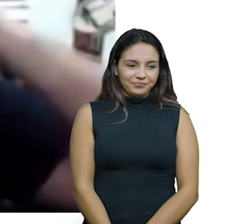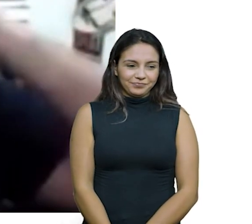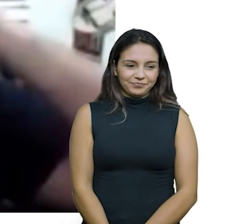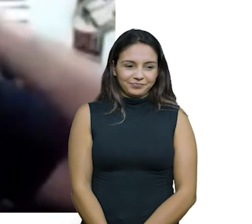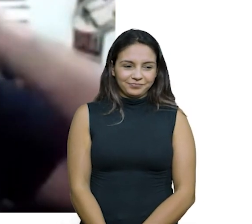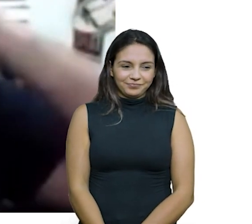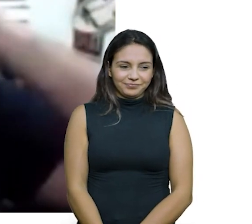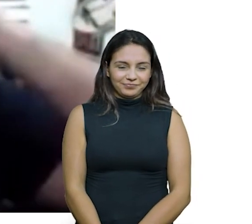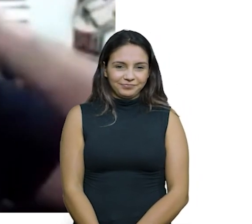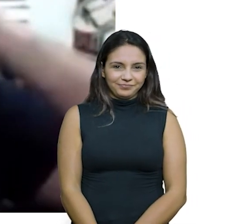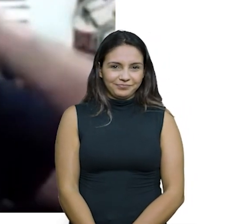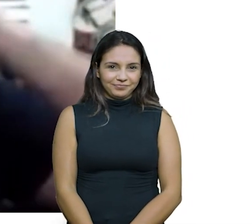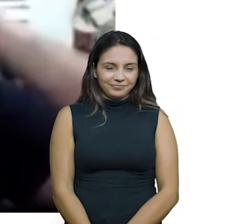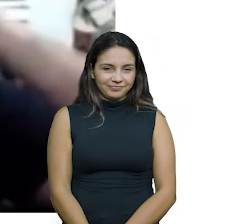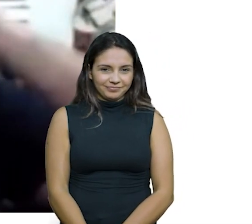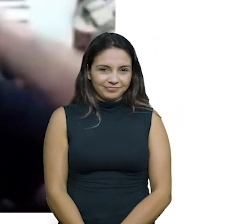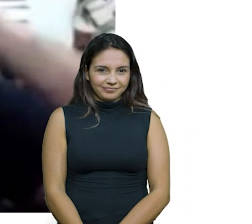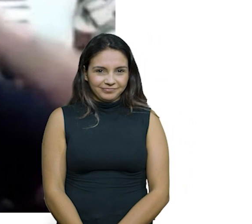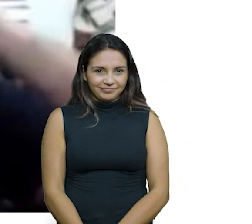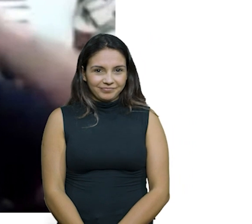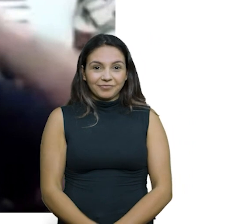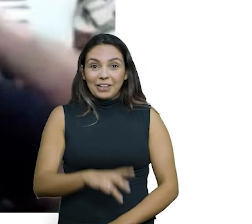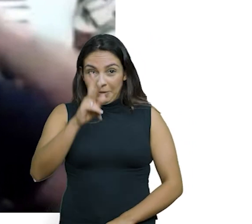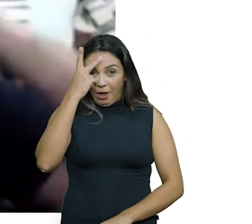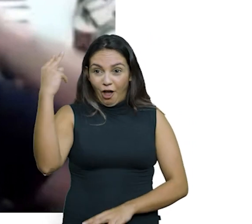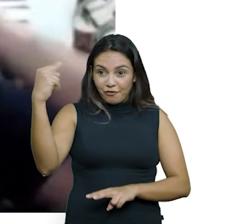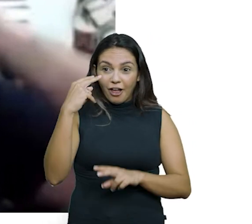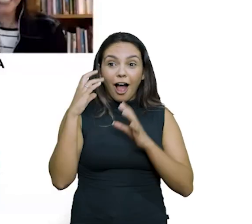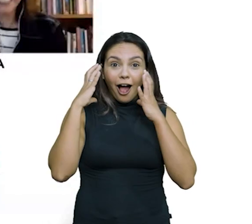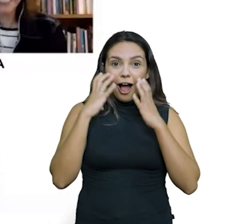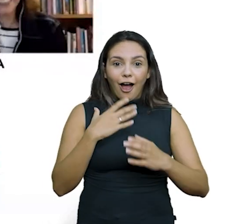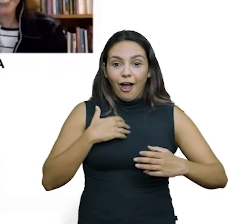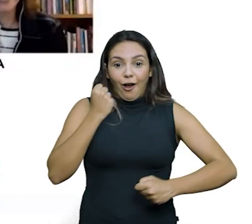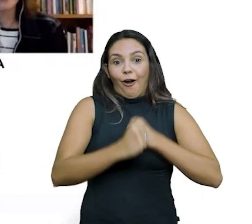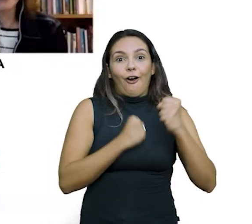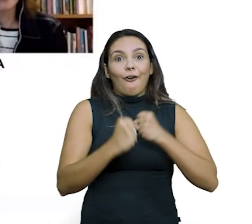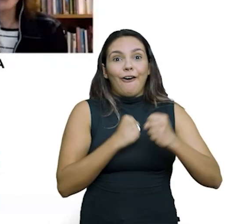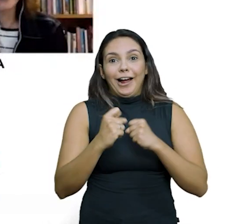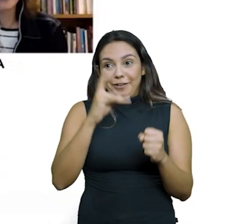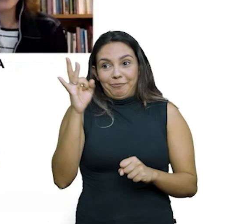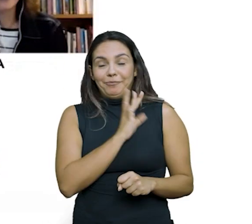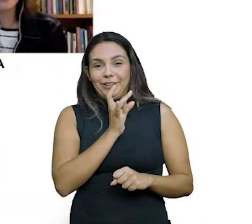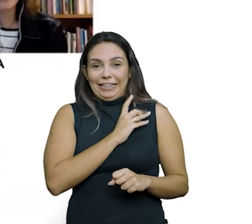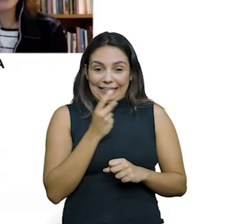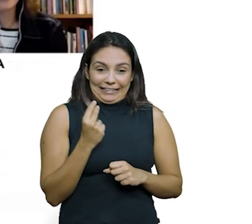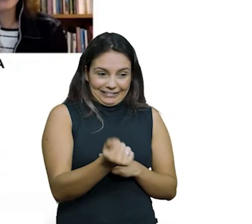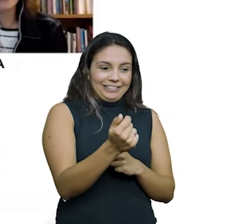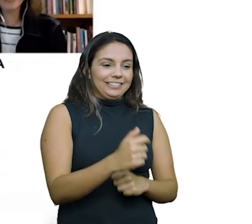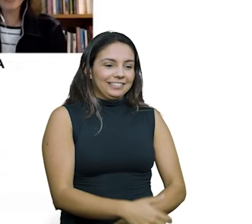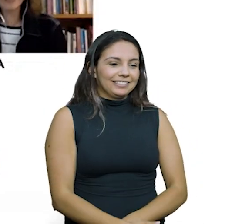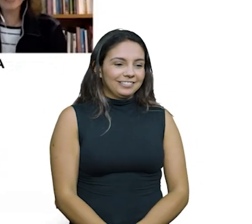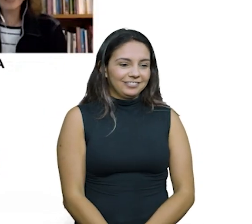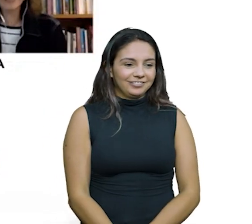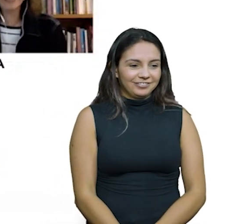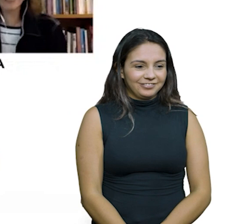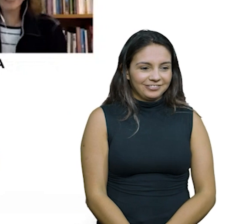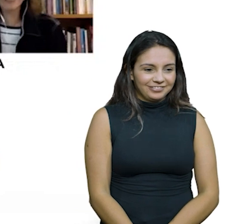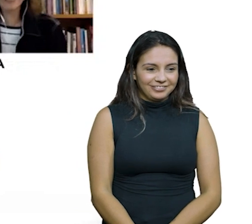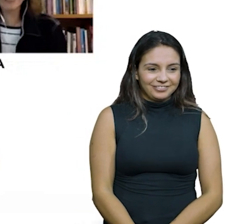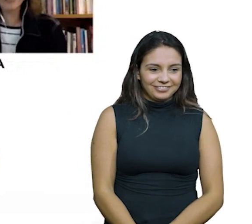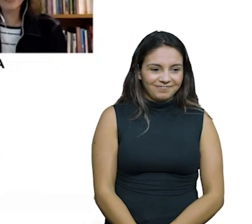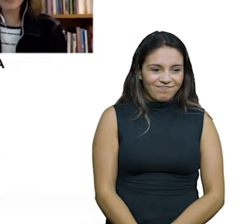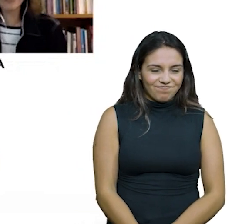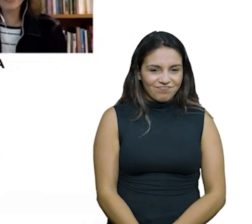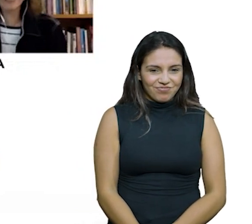Beleza. O único risco é você ter que sair correndo aí por esse Exatamente. Deu bobeira, ó, pé na tábua. Qualquer coisa